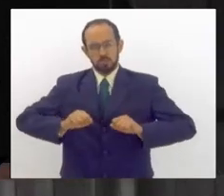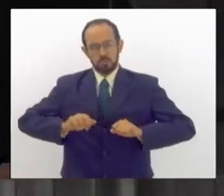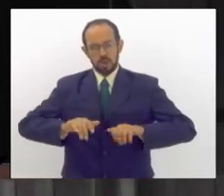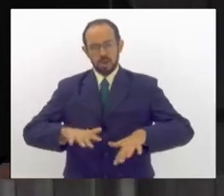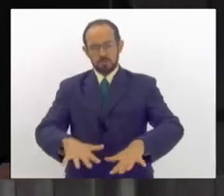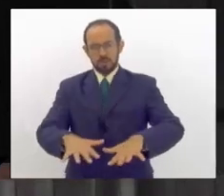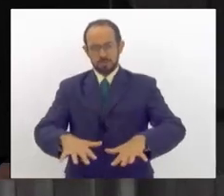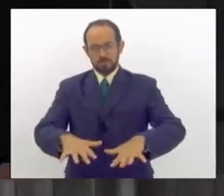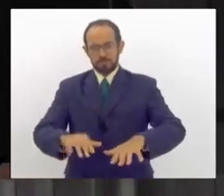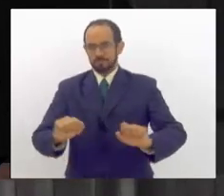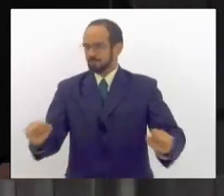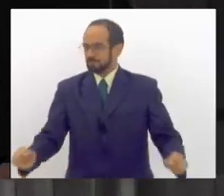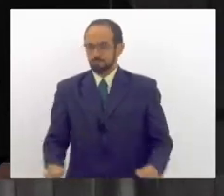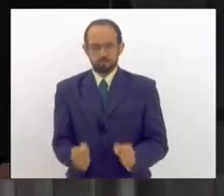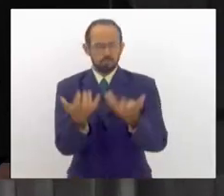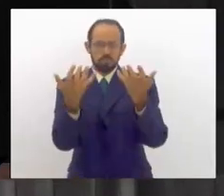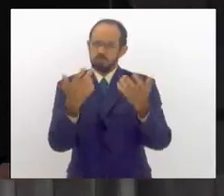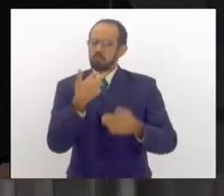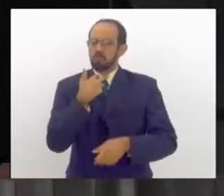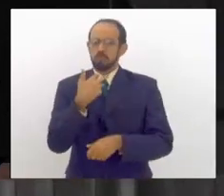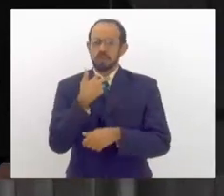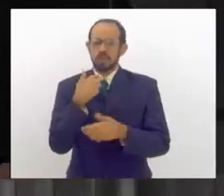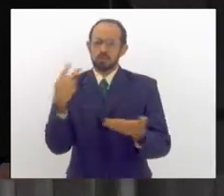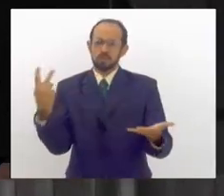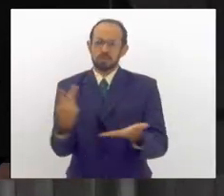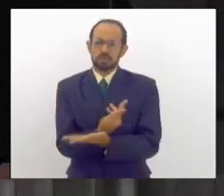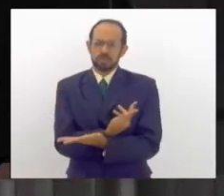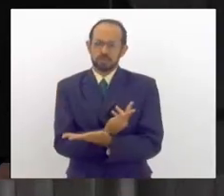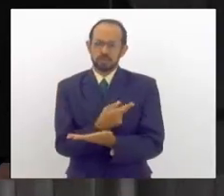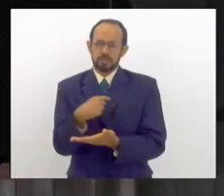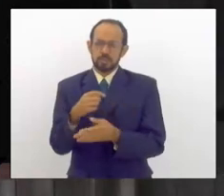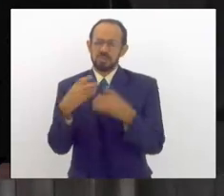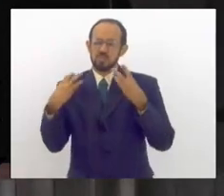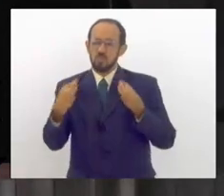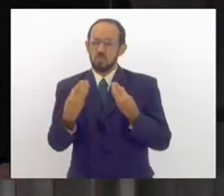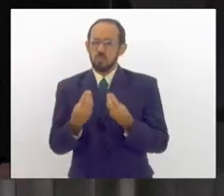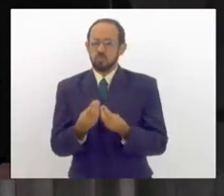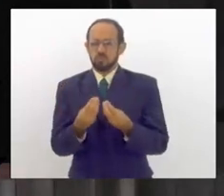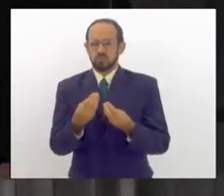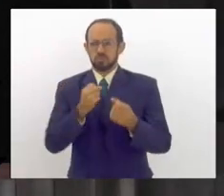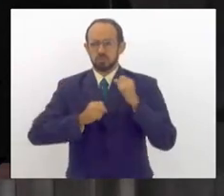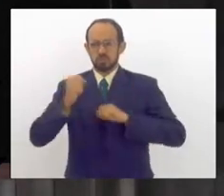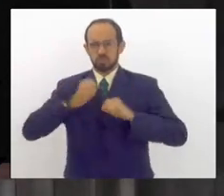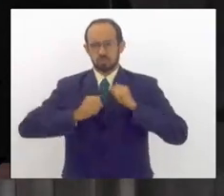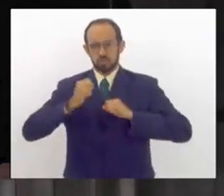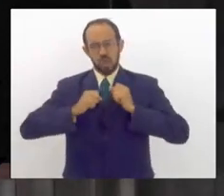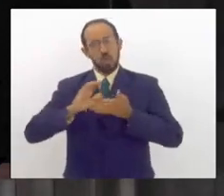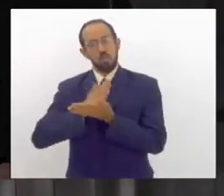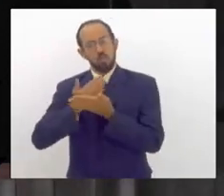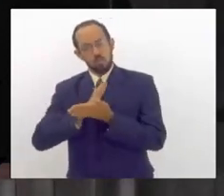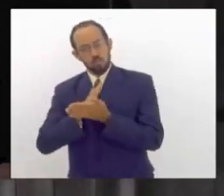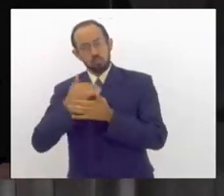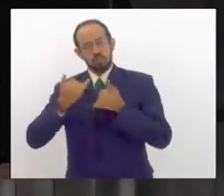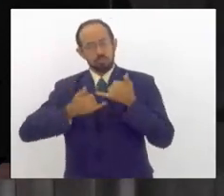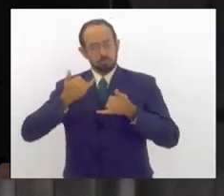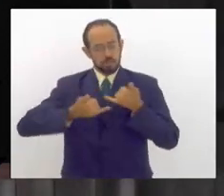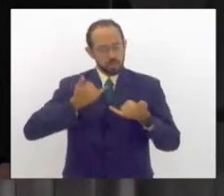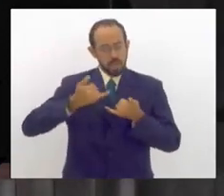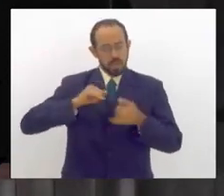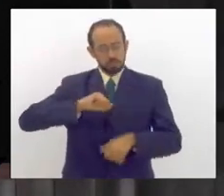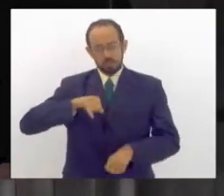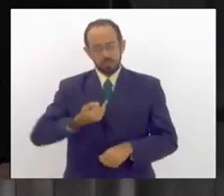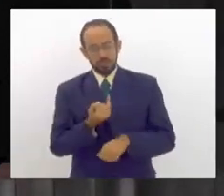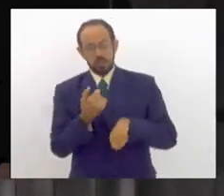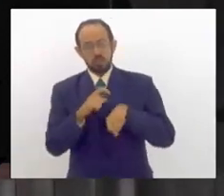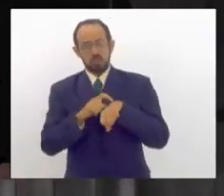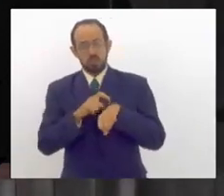festas não puderam acontecer, e que muita gente está ansioso, uns para brincar, né, aproveitar a festa para aqueles